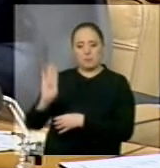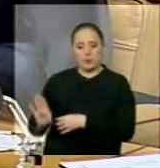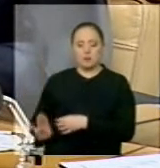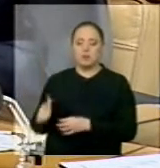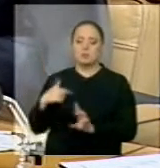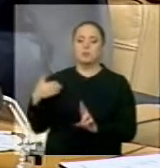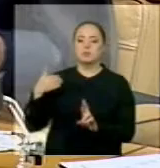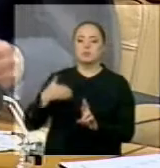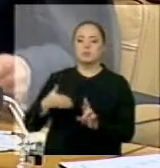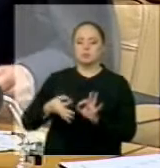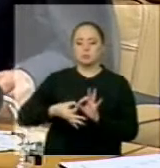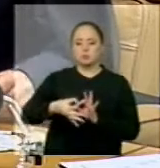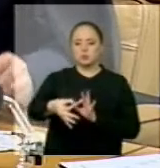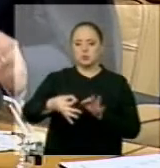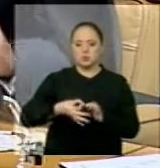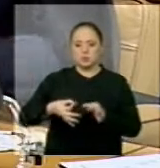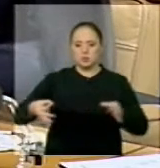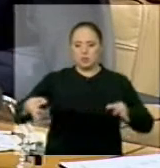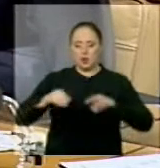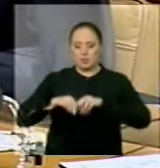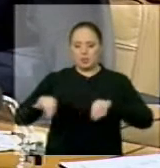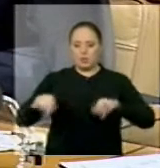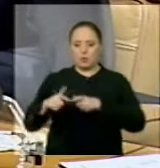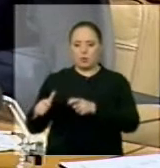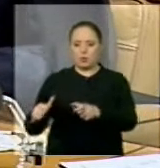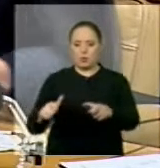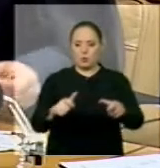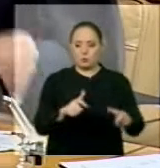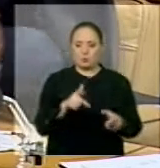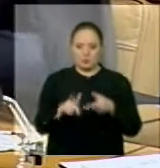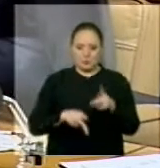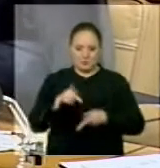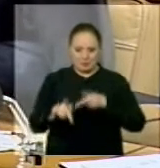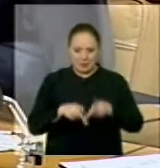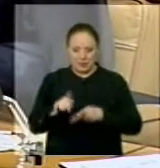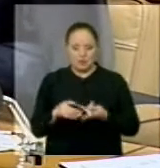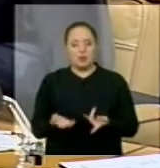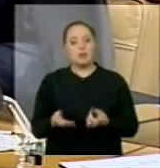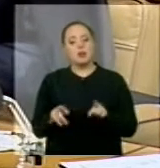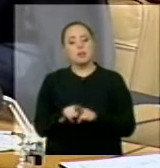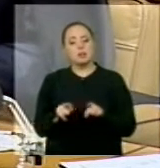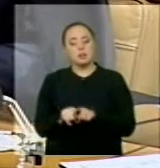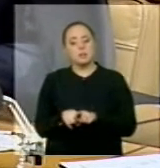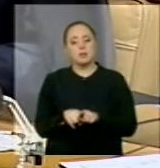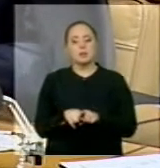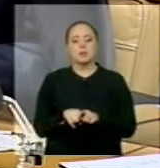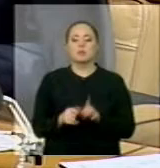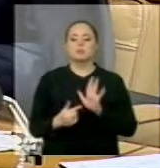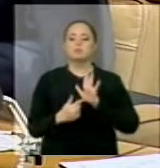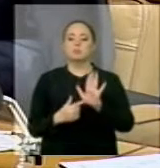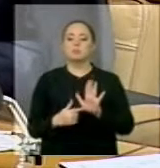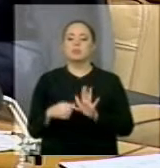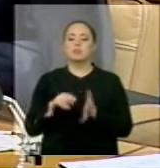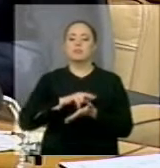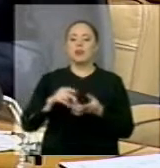à dimensão territorial, à ocupação populacional, bem como à própria exposição de